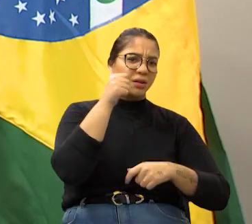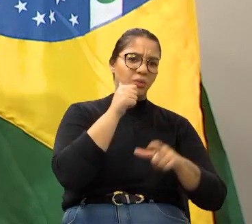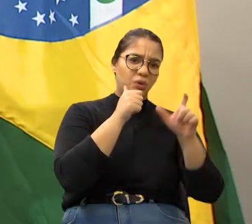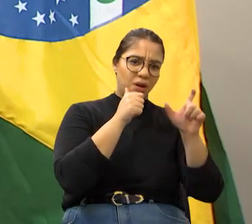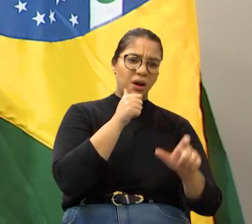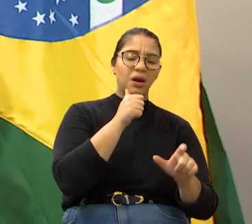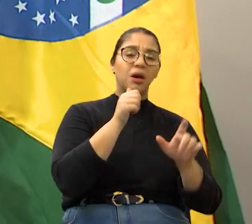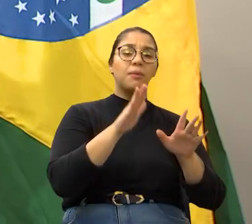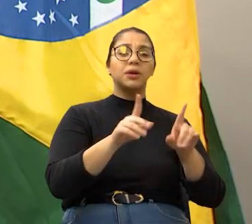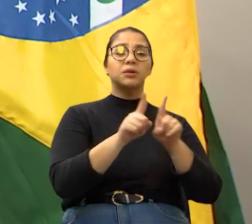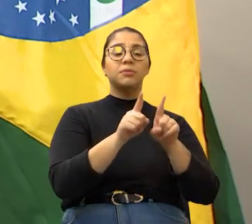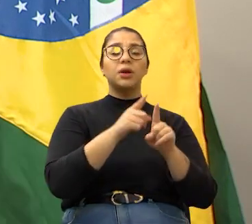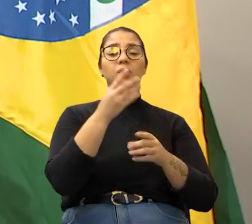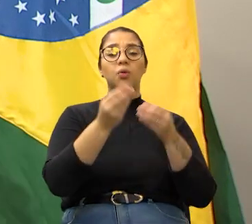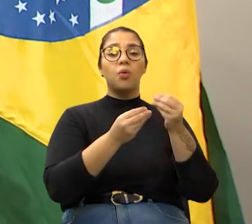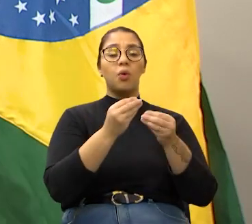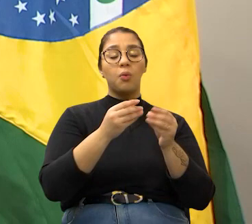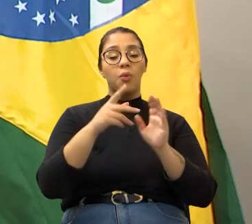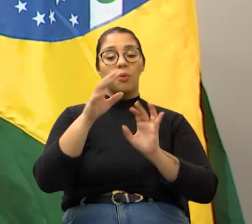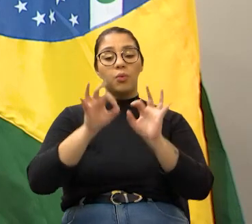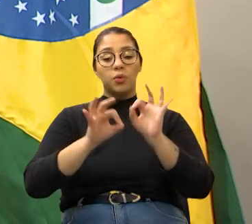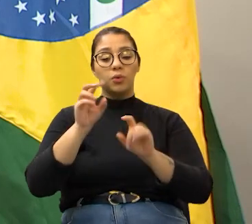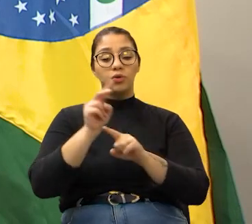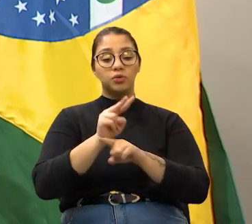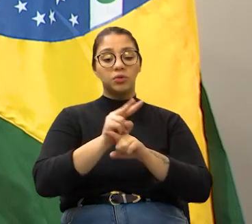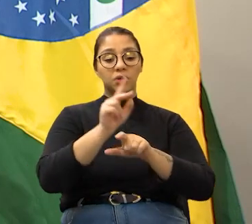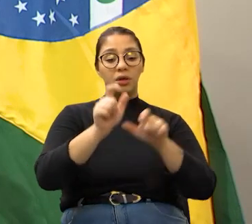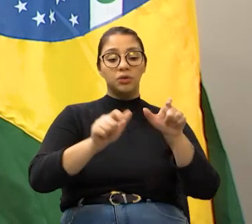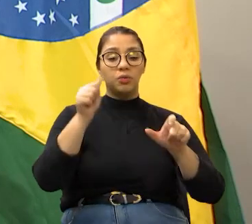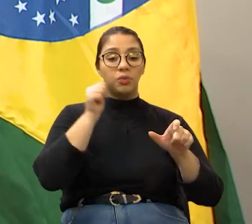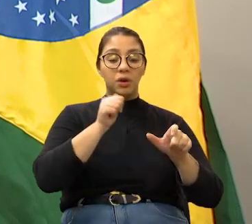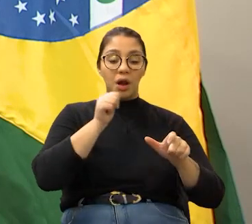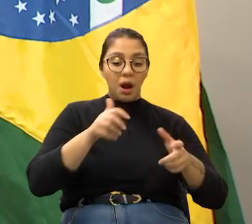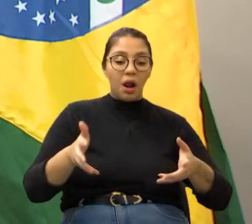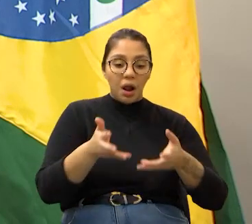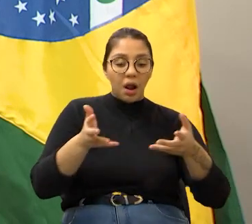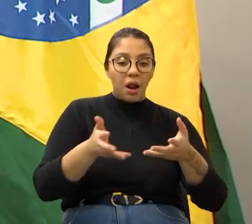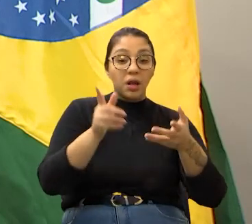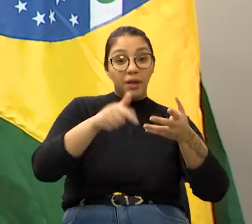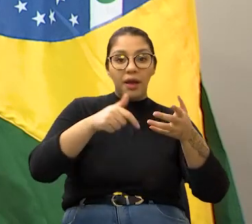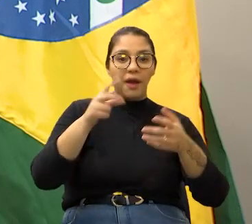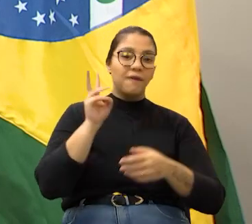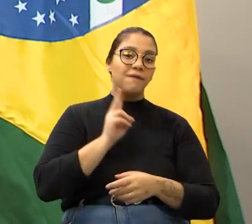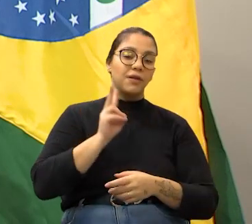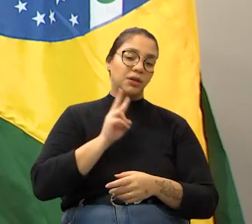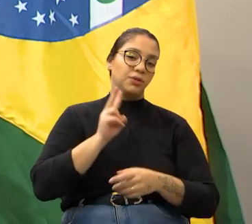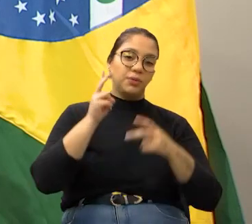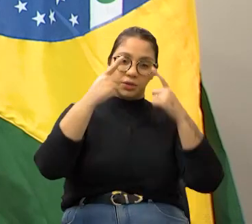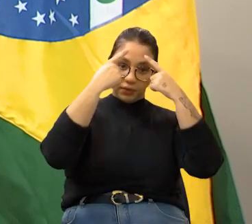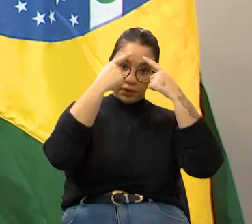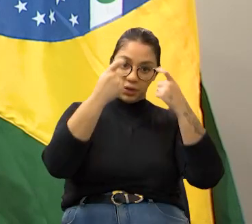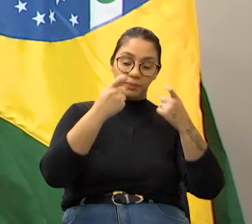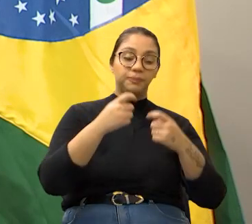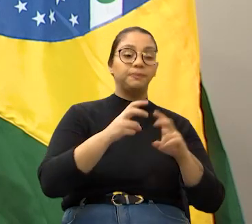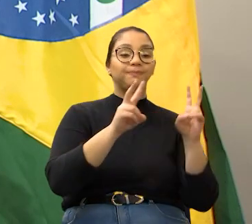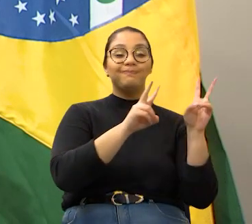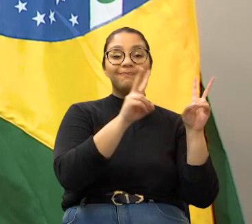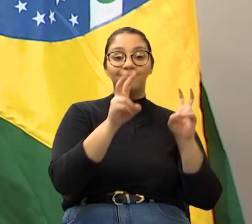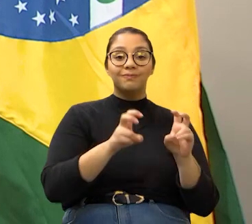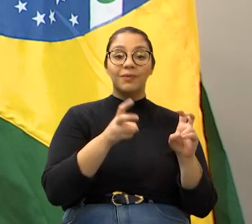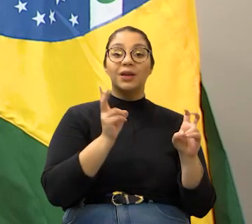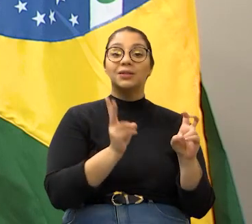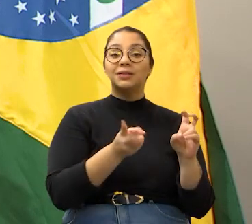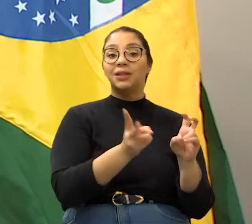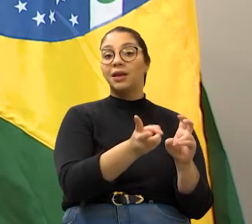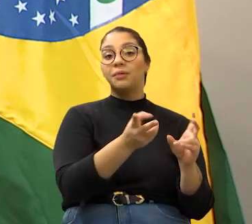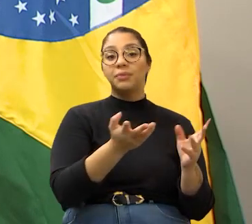a violência contra a mulher e também como aprimorar os programas de cuidado daquelas mulheres vítimas de violência. E